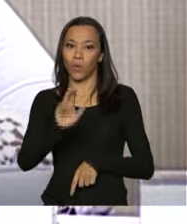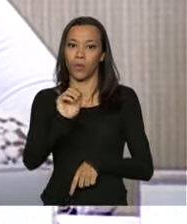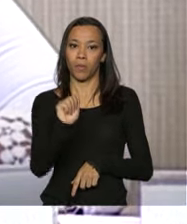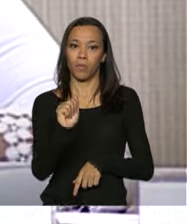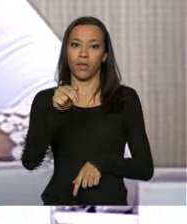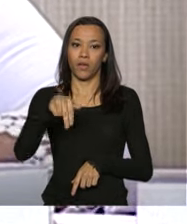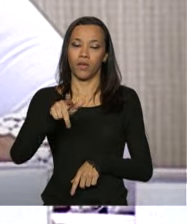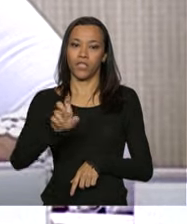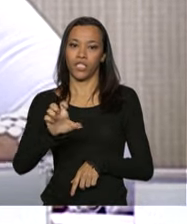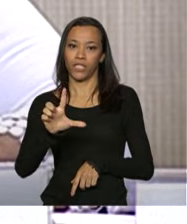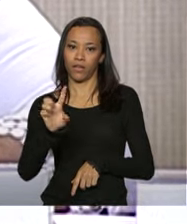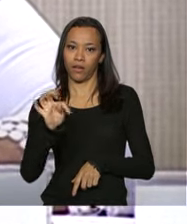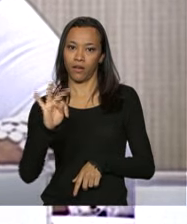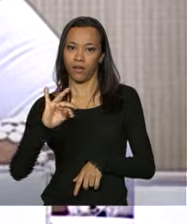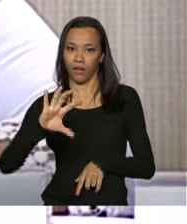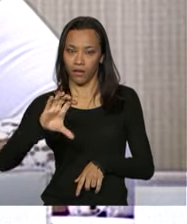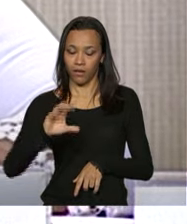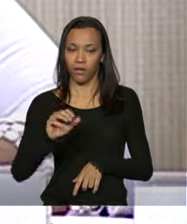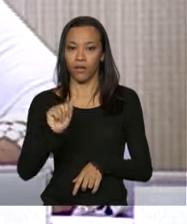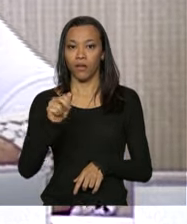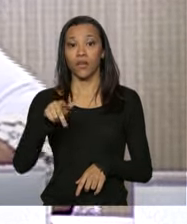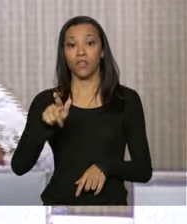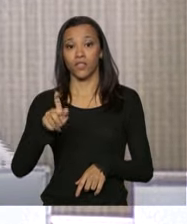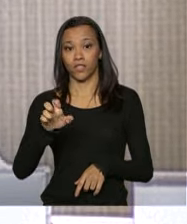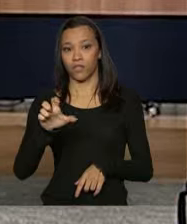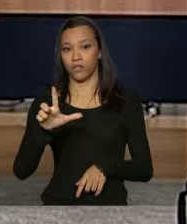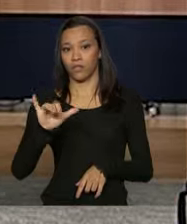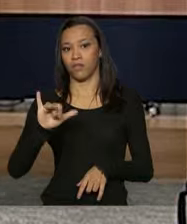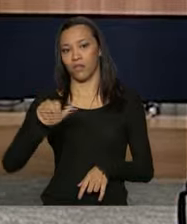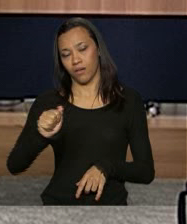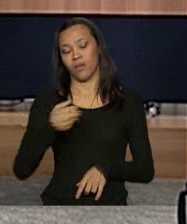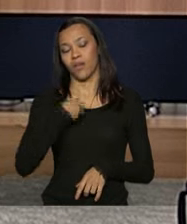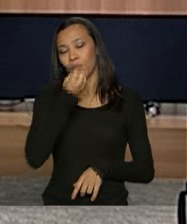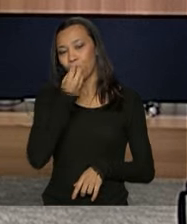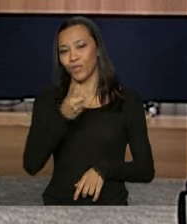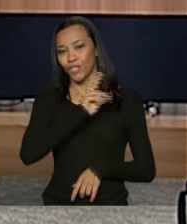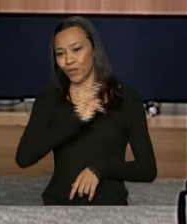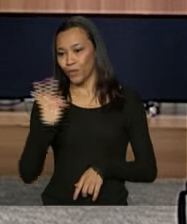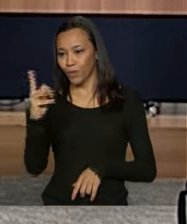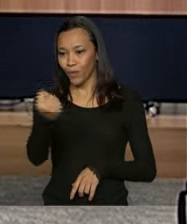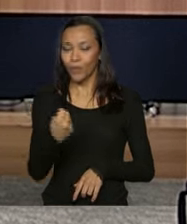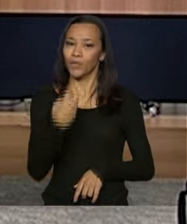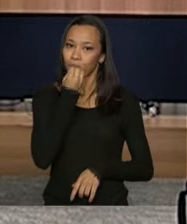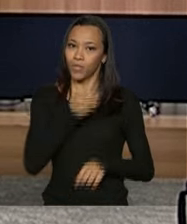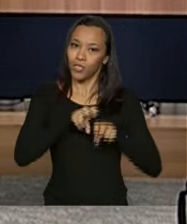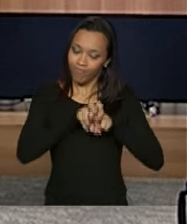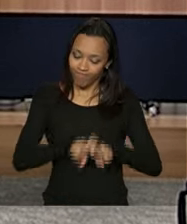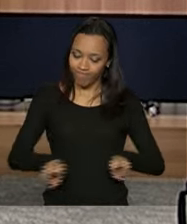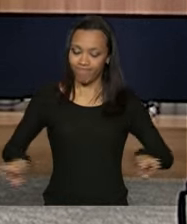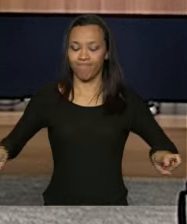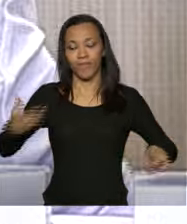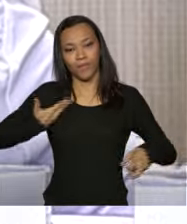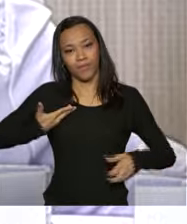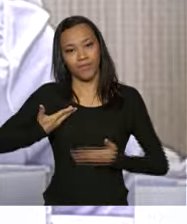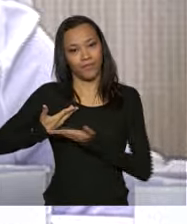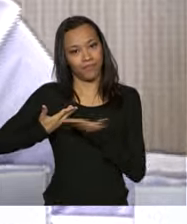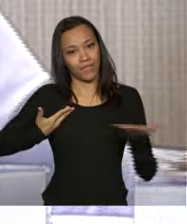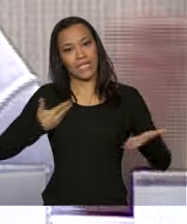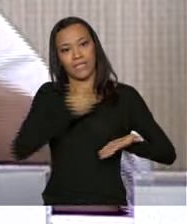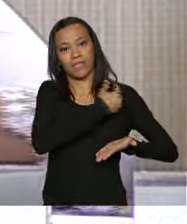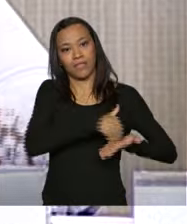É, bom dia. Bom dia a todos, todas. Bom dia a todos da mesa, Ivan do Instituto Sou da Paz, os colegas